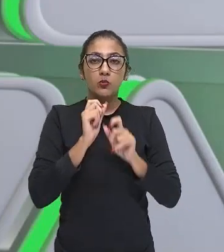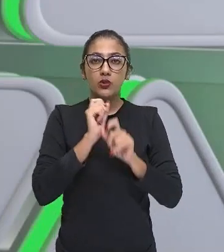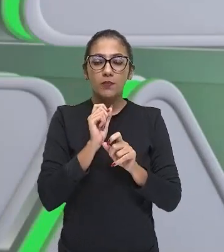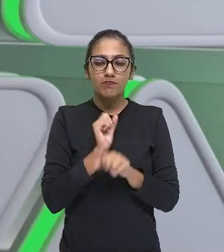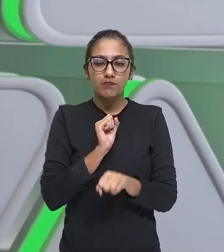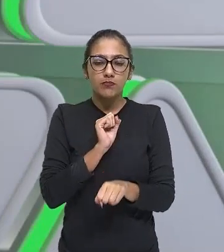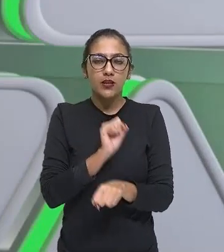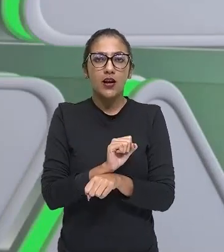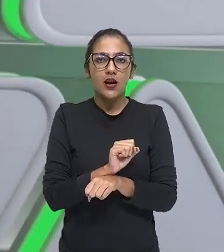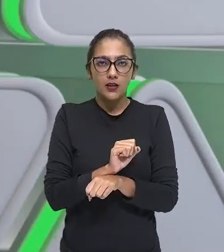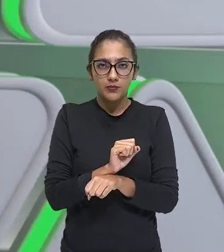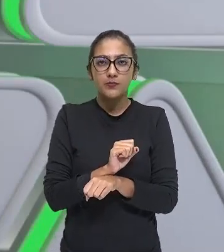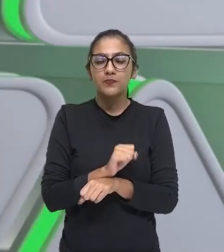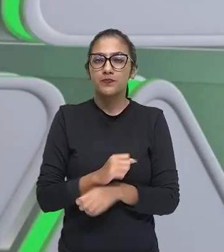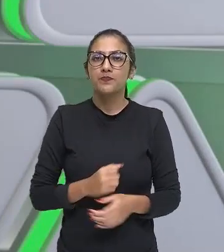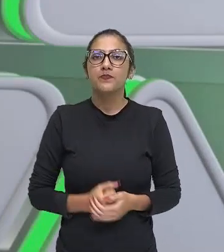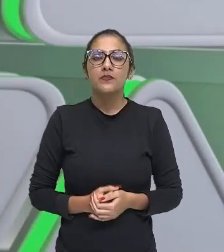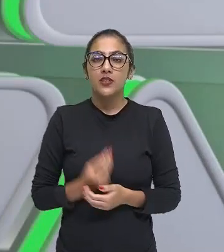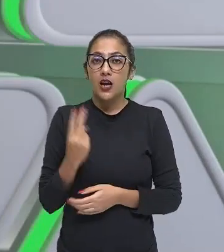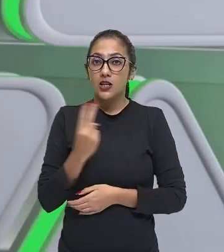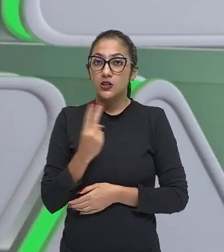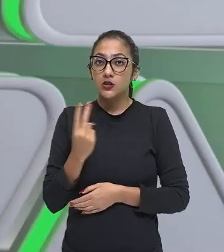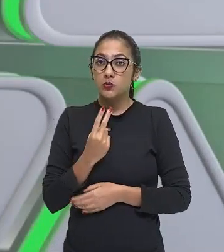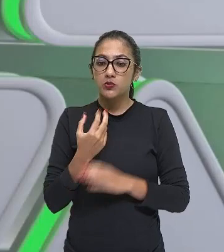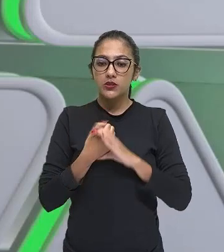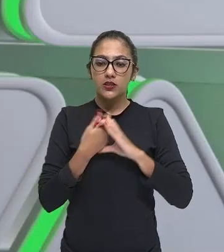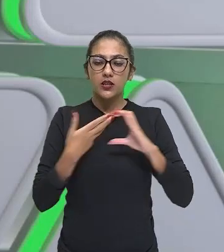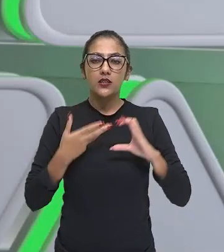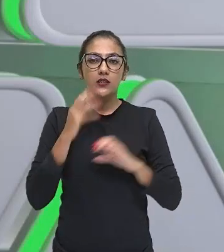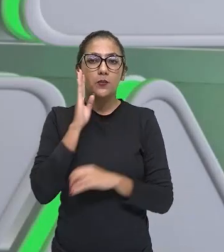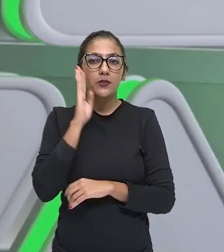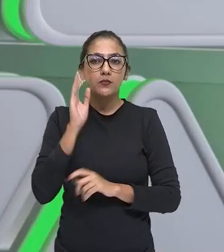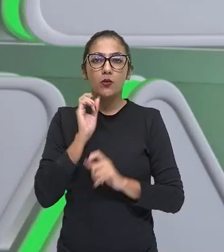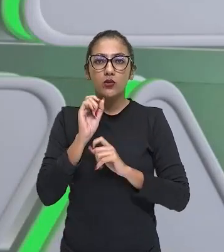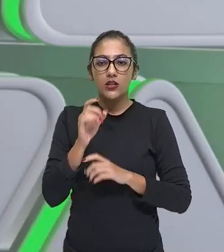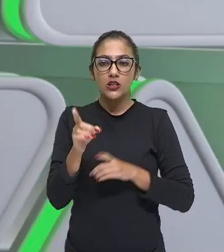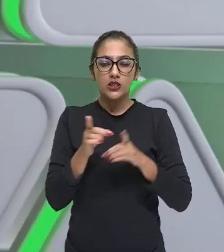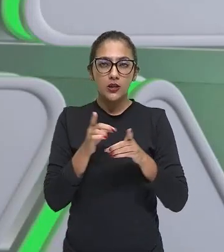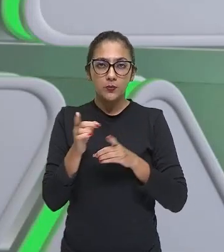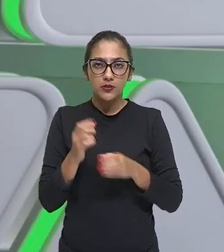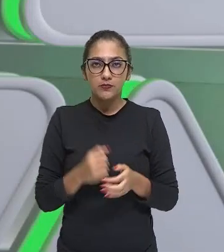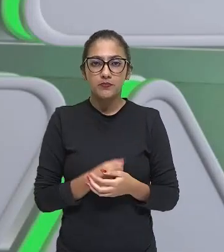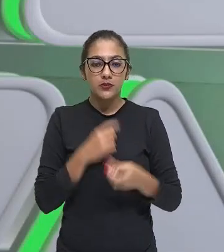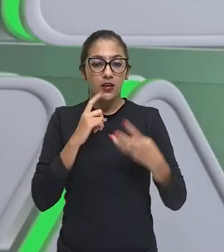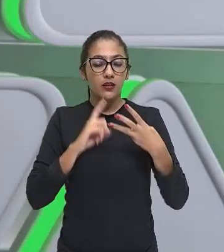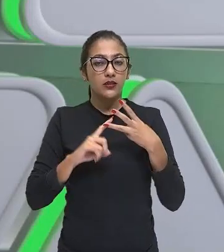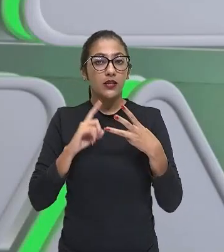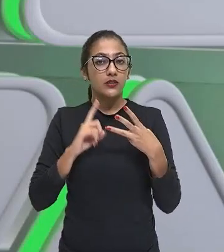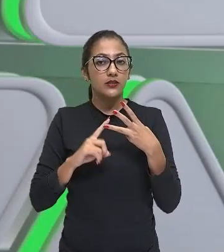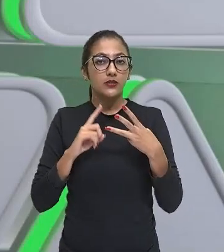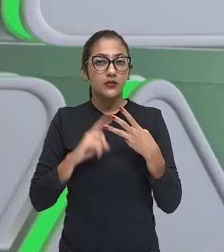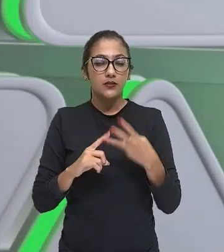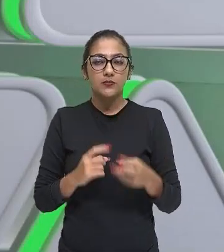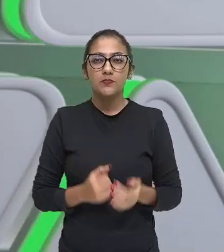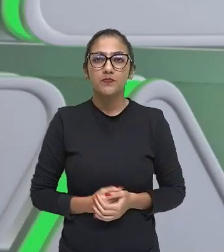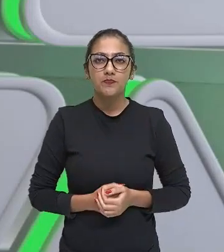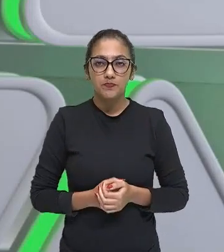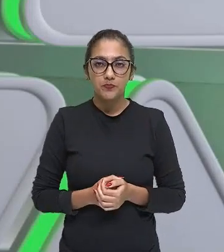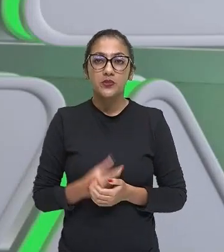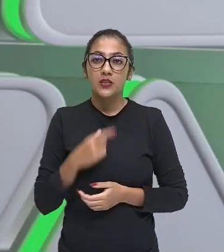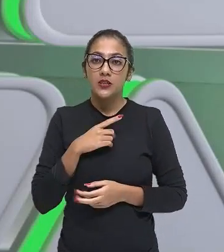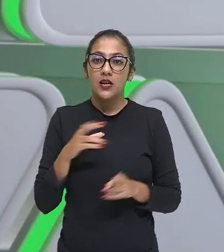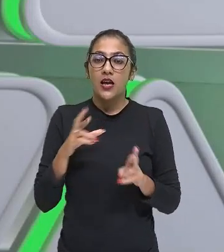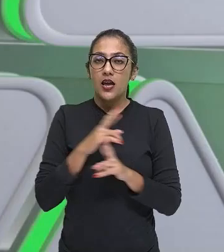inércia. A segunda, que é o princípio fundamental da dinâmica. E a terceira lei, que envolve